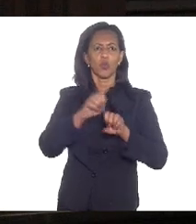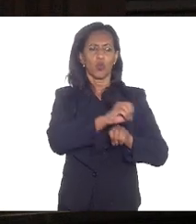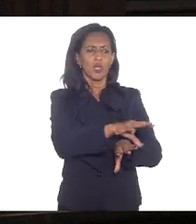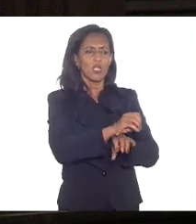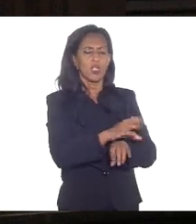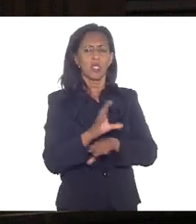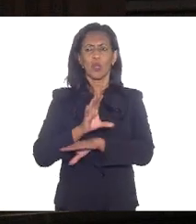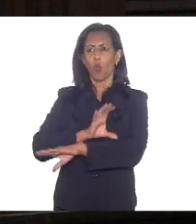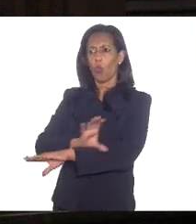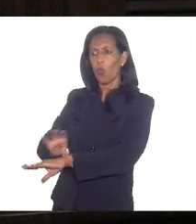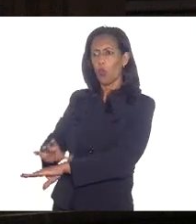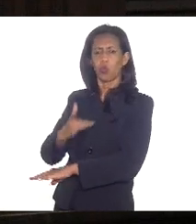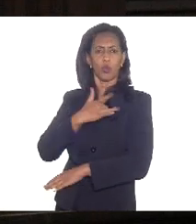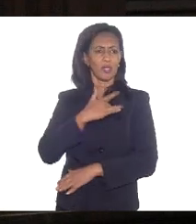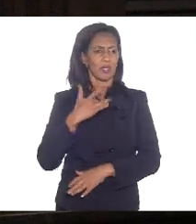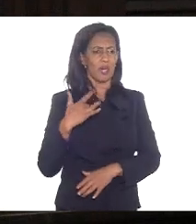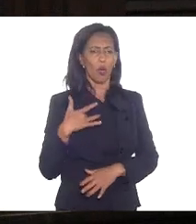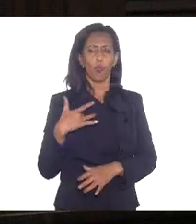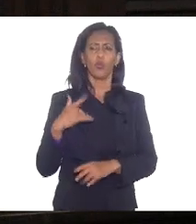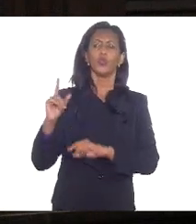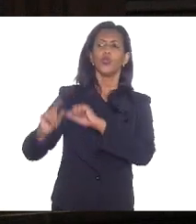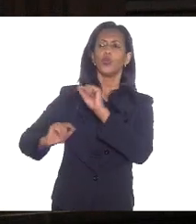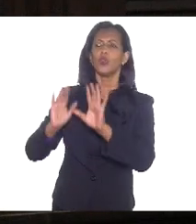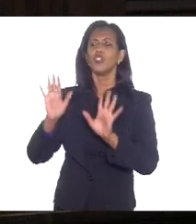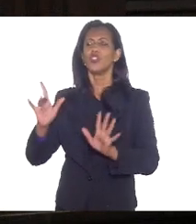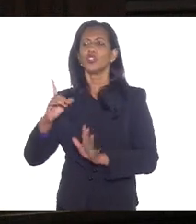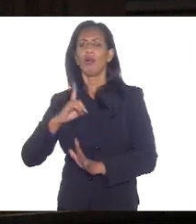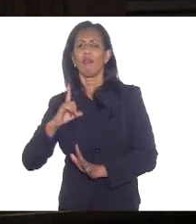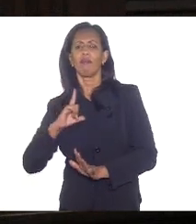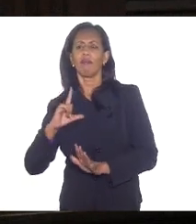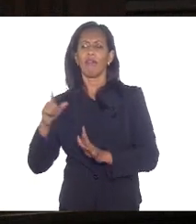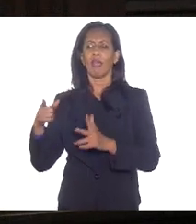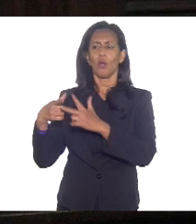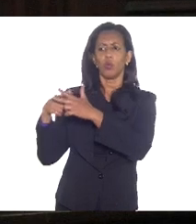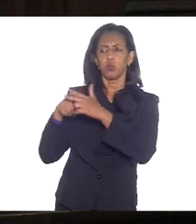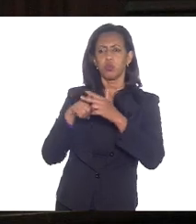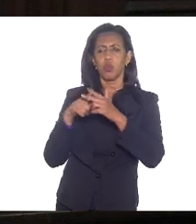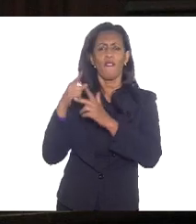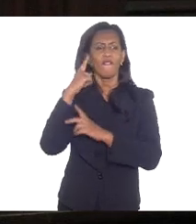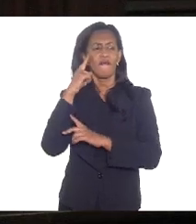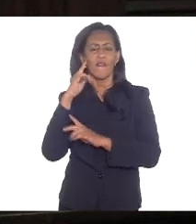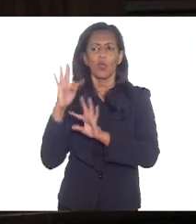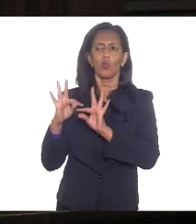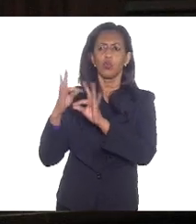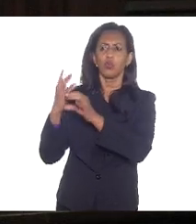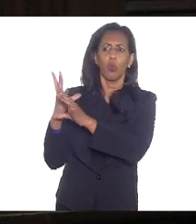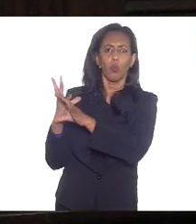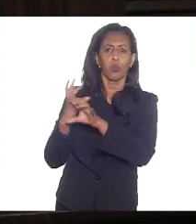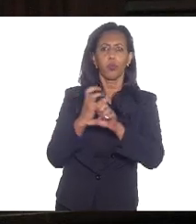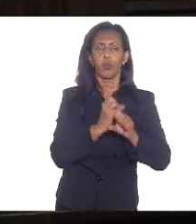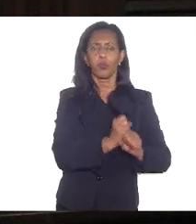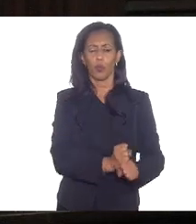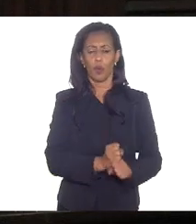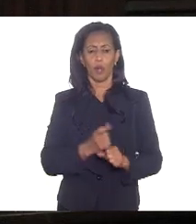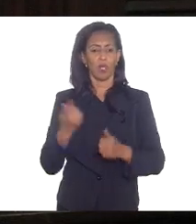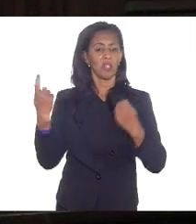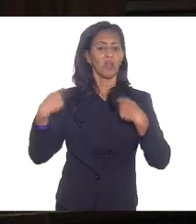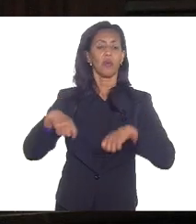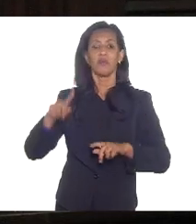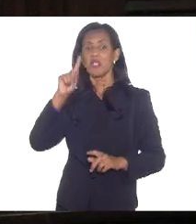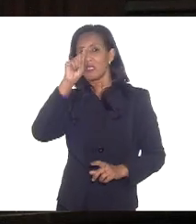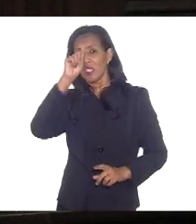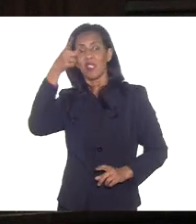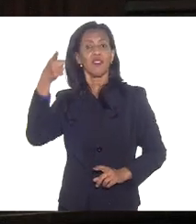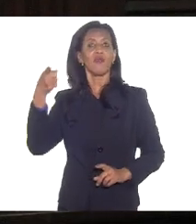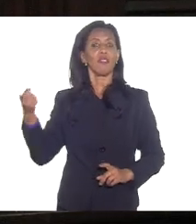de cultura, de saúde, de assistência social, de esporte, de ciência e tecnologia. Não precisamos necessariamente inventar a